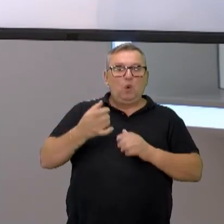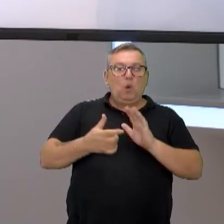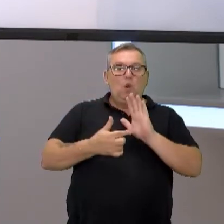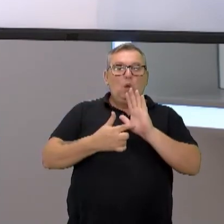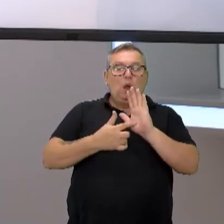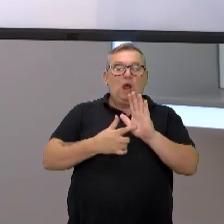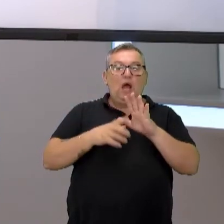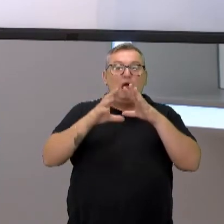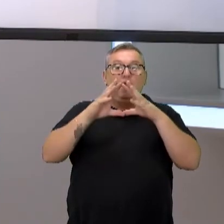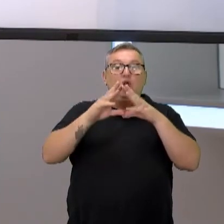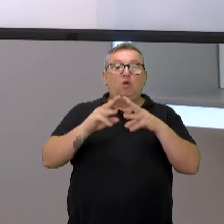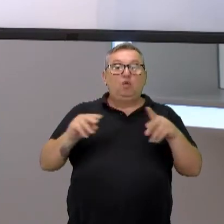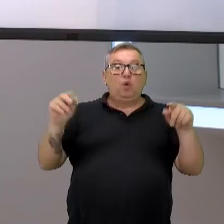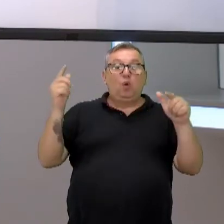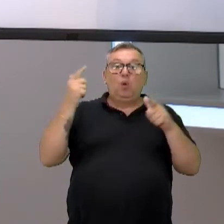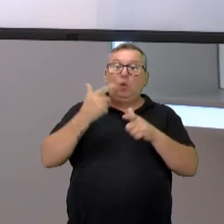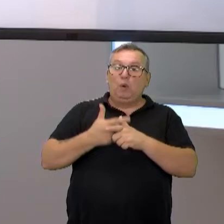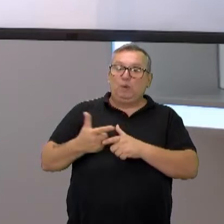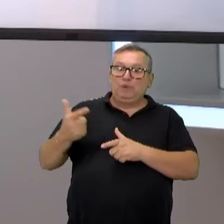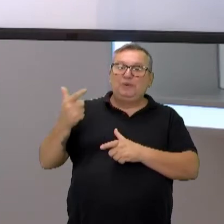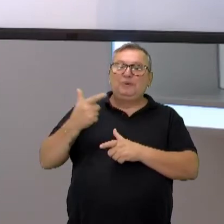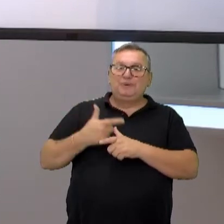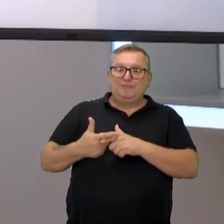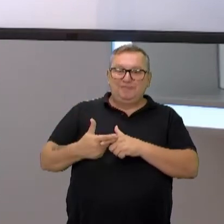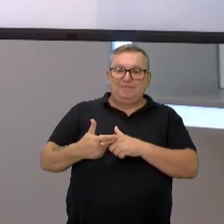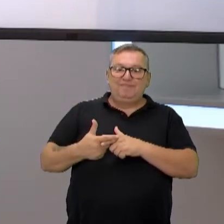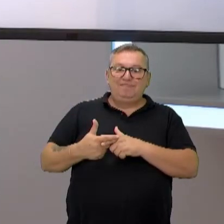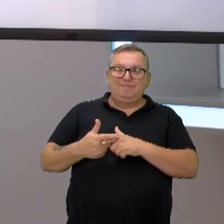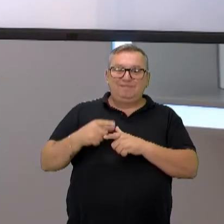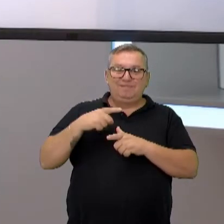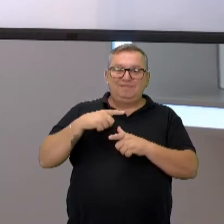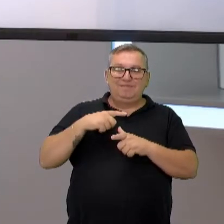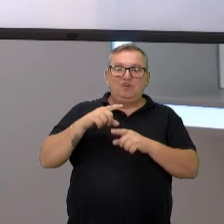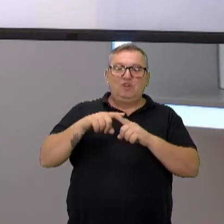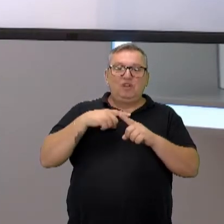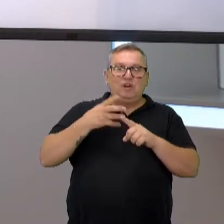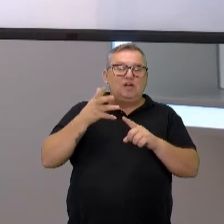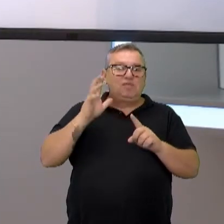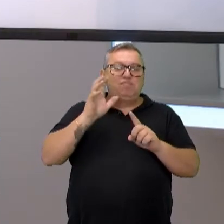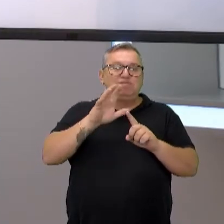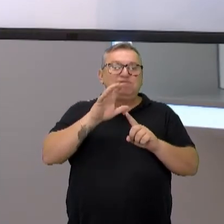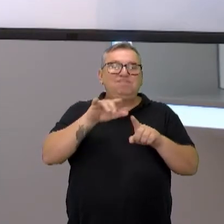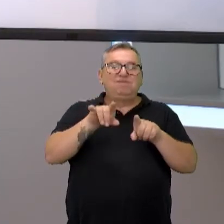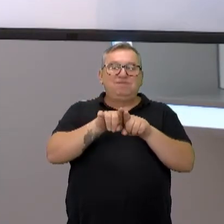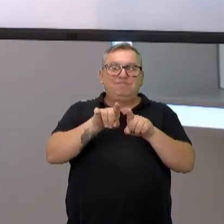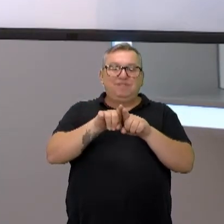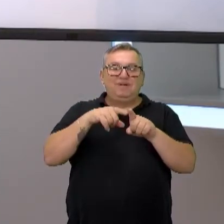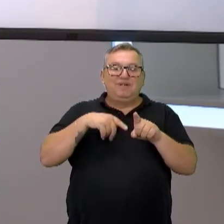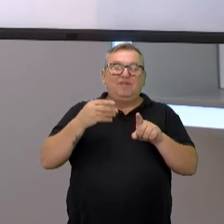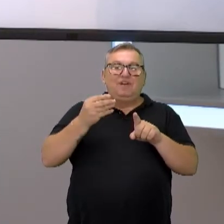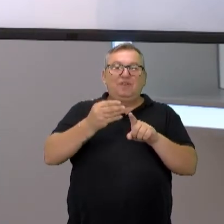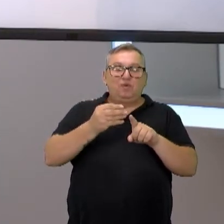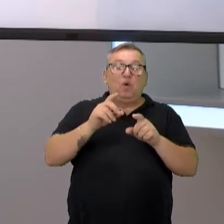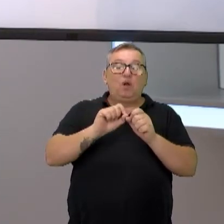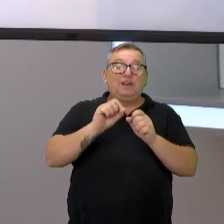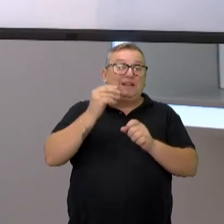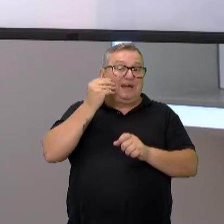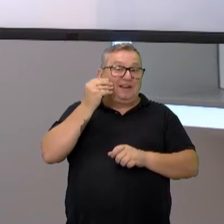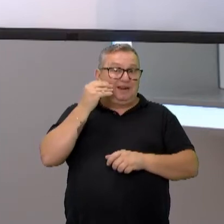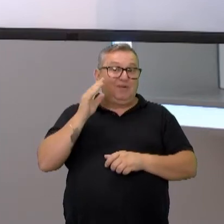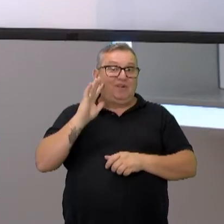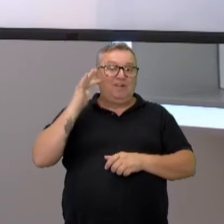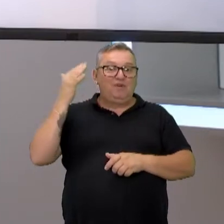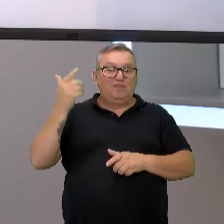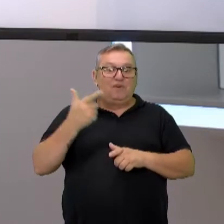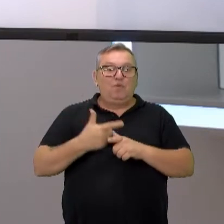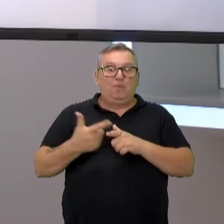a solução para o problema. Eu já estou na proposta de intervenção. Eu já estou trazendo uma proposição, já estou resolvendo o